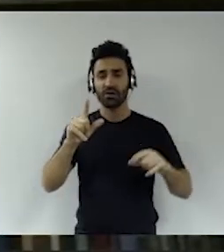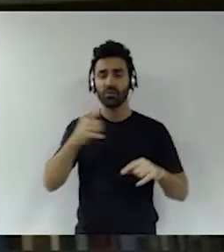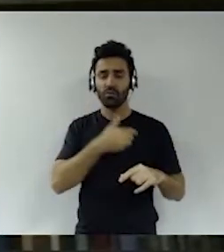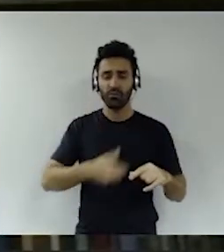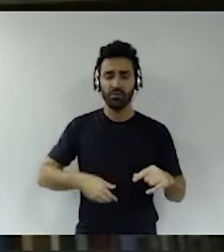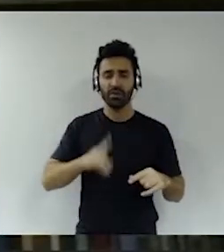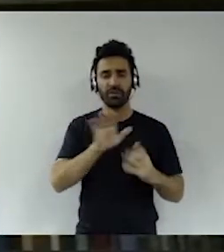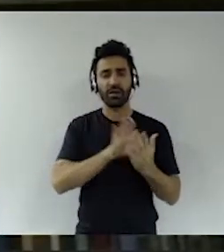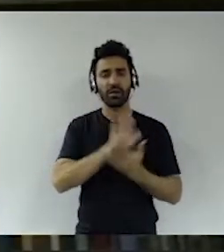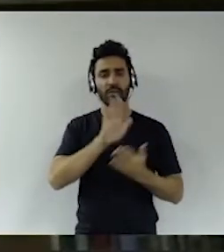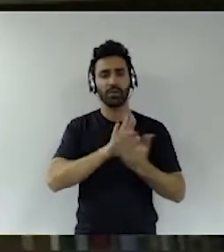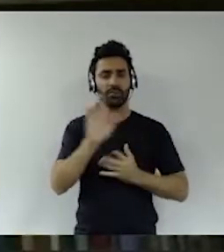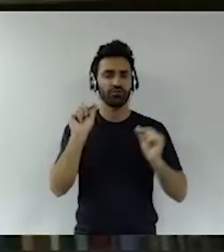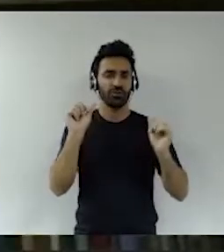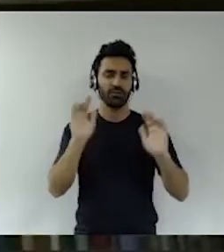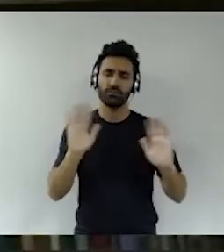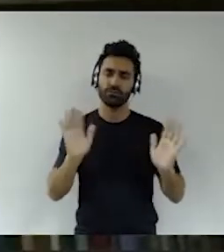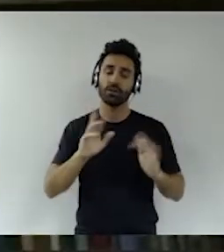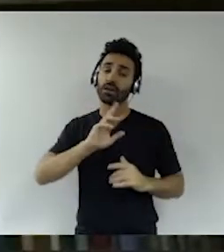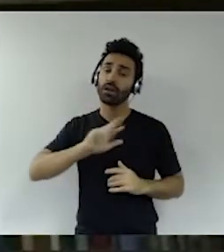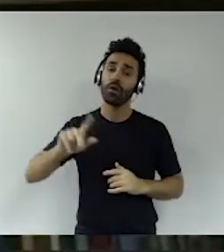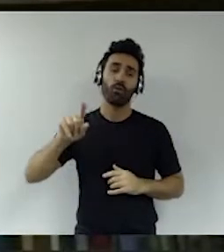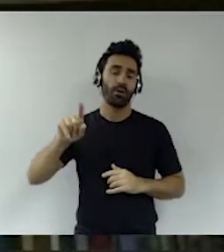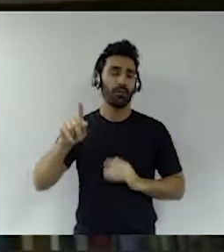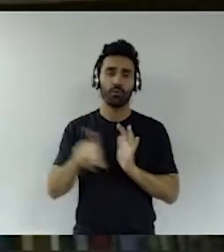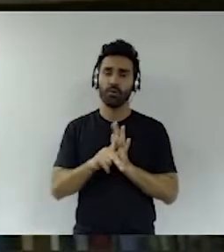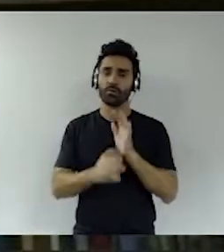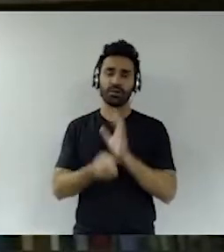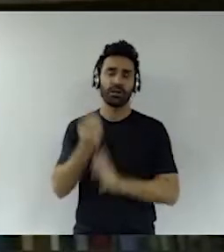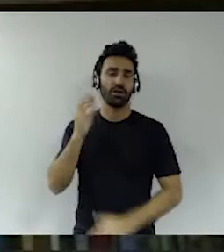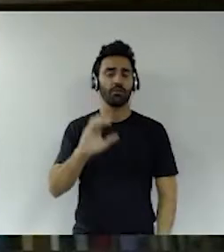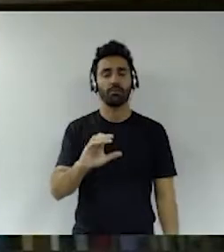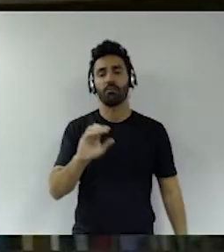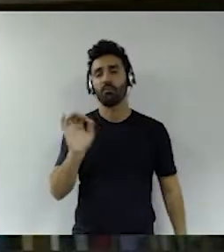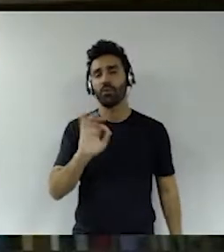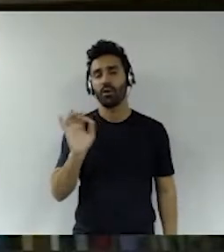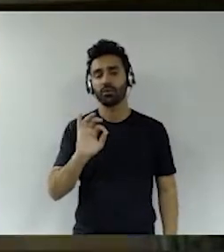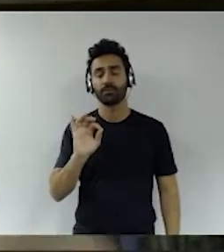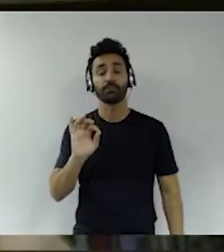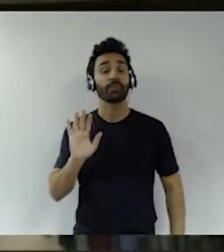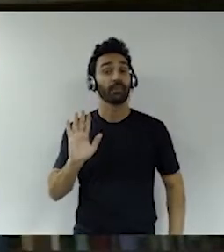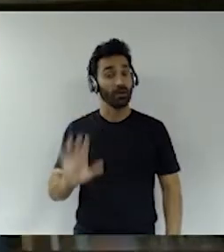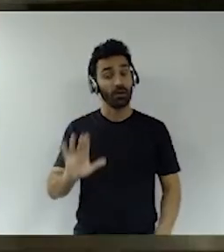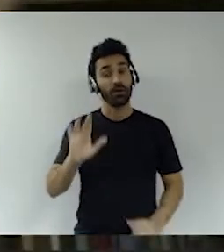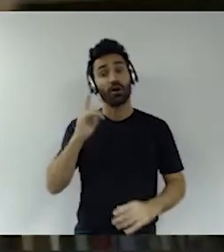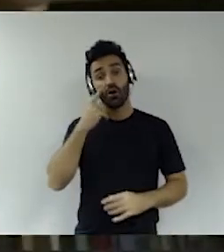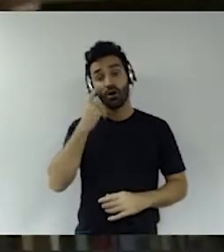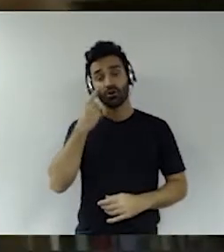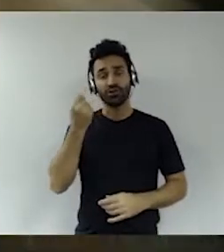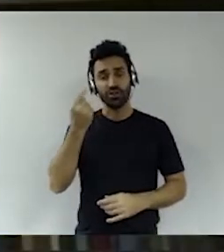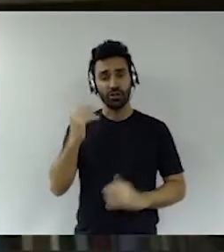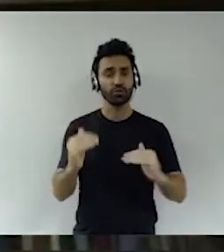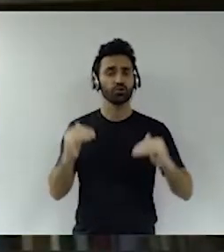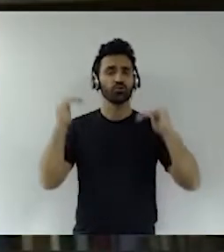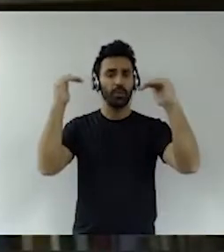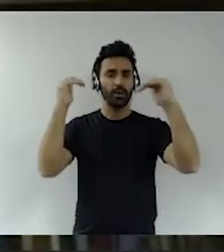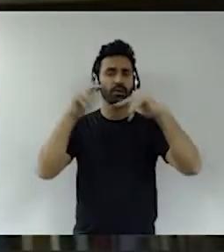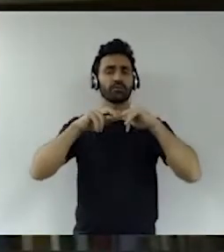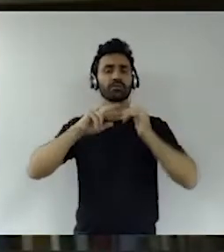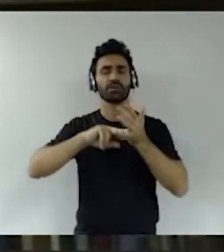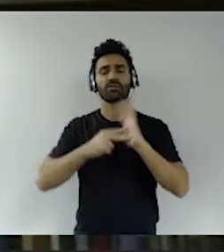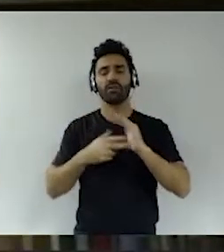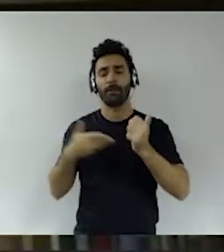nada a ver. Esse processo não é o processo de criação de moeda. E o que é a moeda soberana? É o que os economistas chamam de